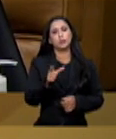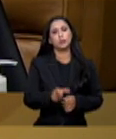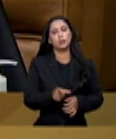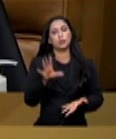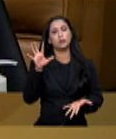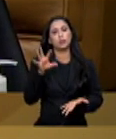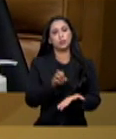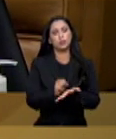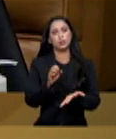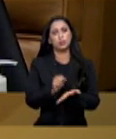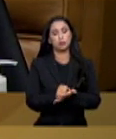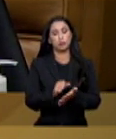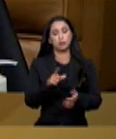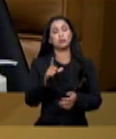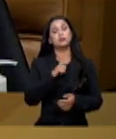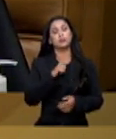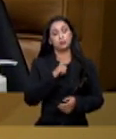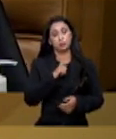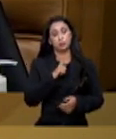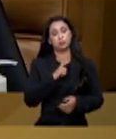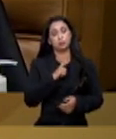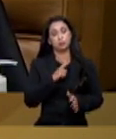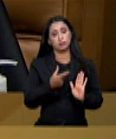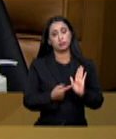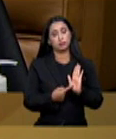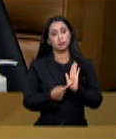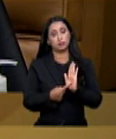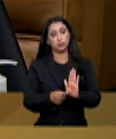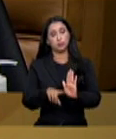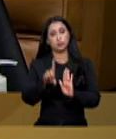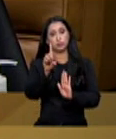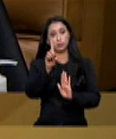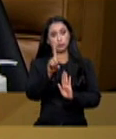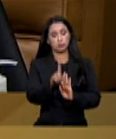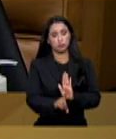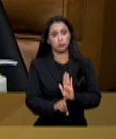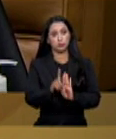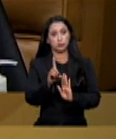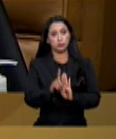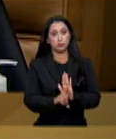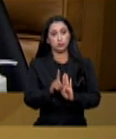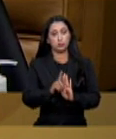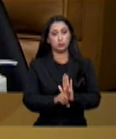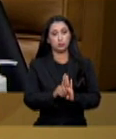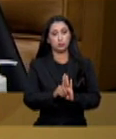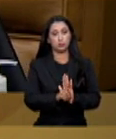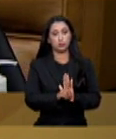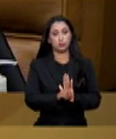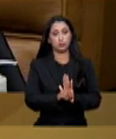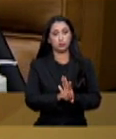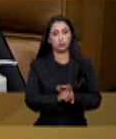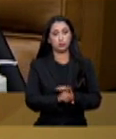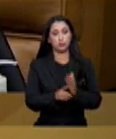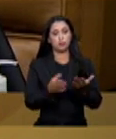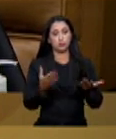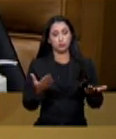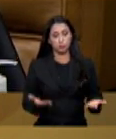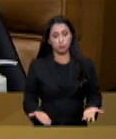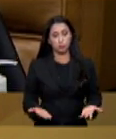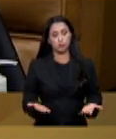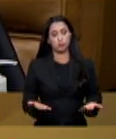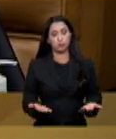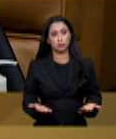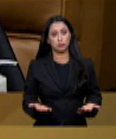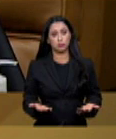seus dados é o que explicita esse direito de autodeterminação.